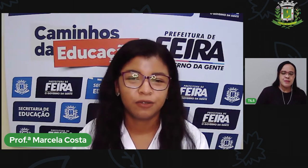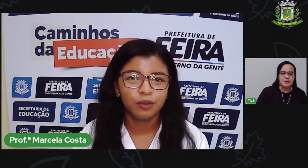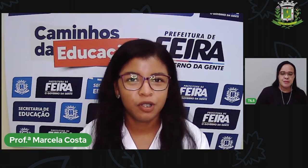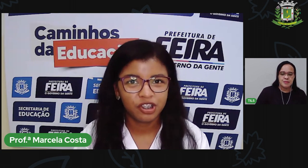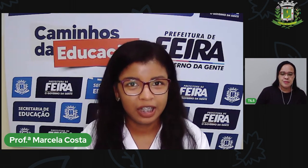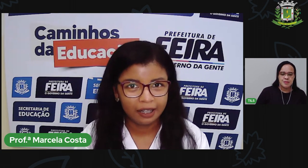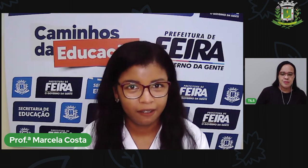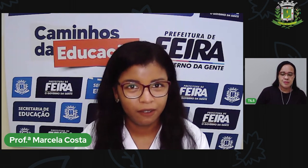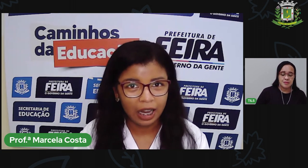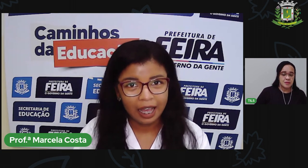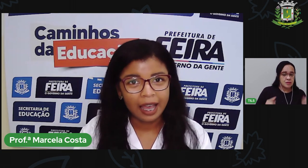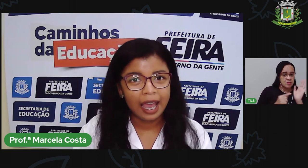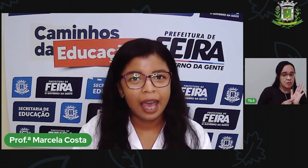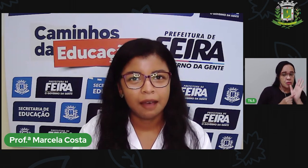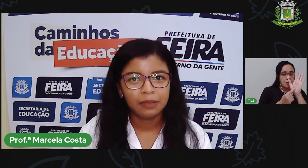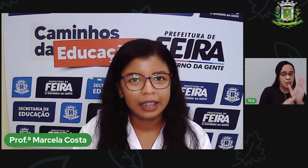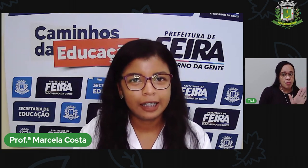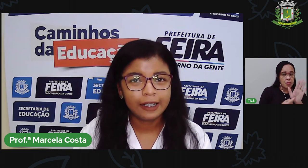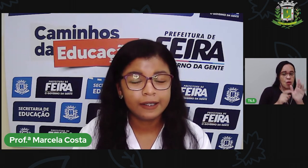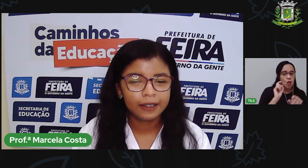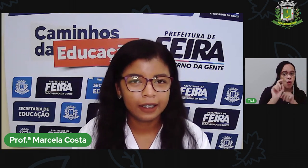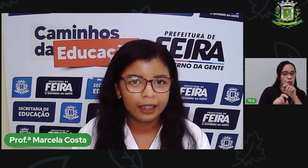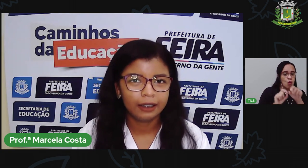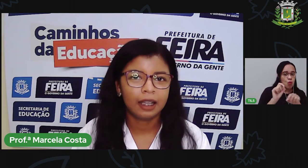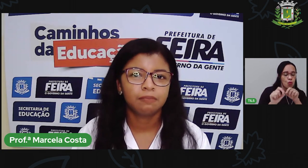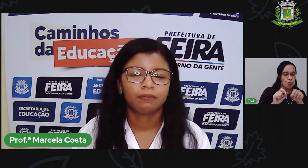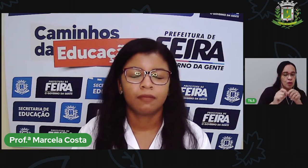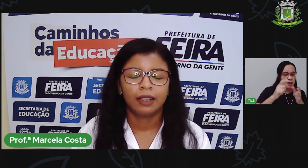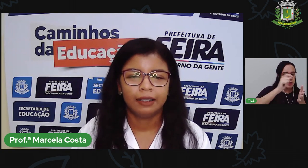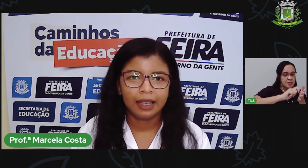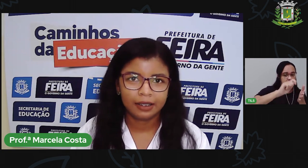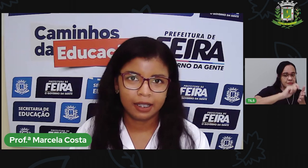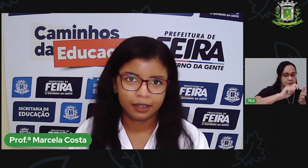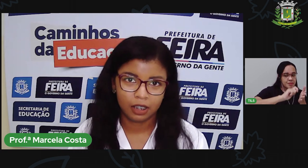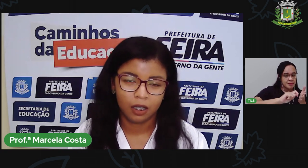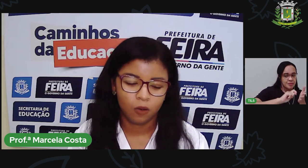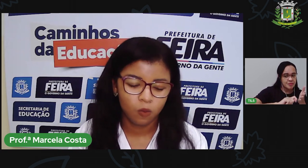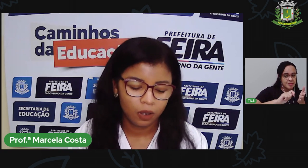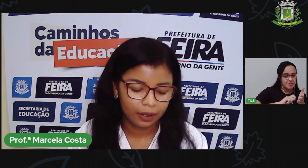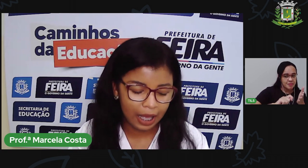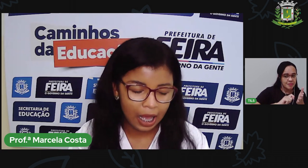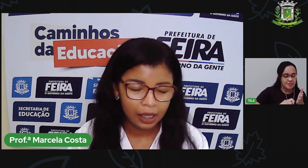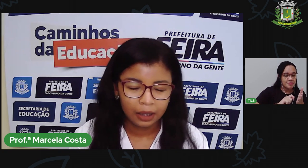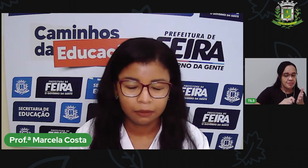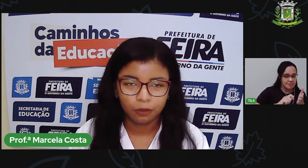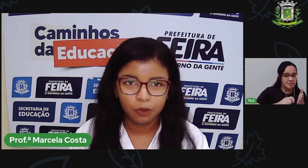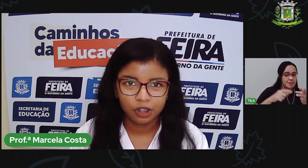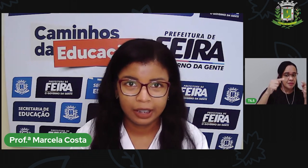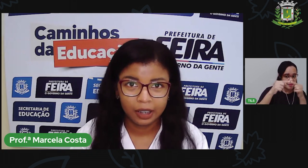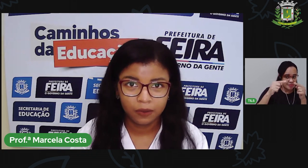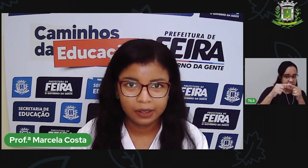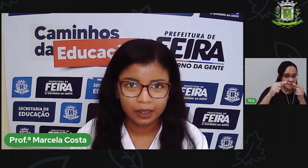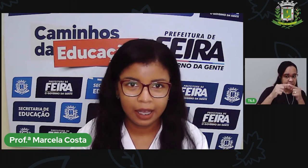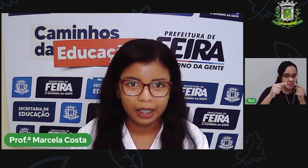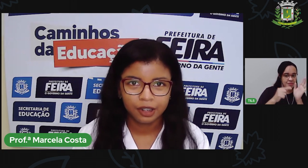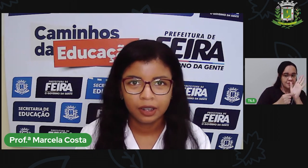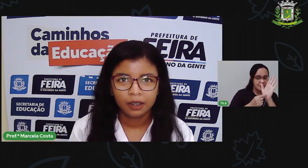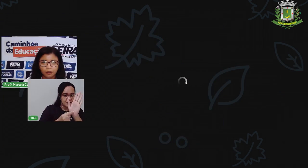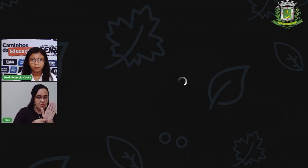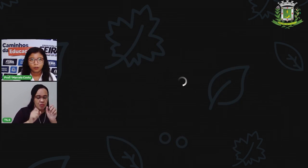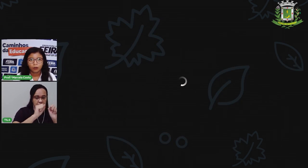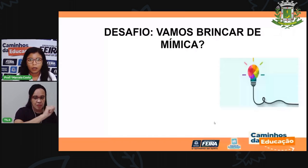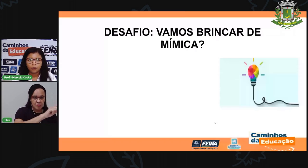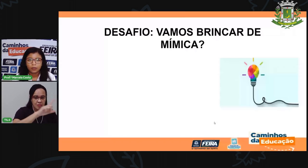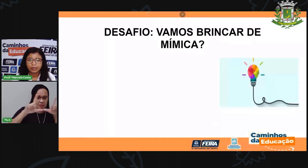Vou mostrar agora a maneira escrita dessa ação, tá? Vou mostrar aqui no slide,